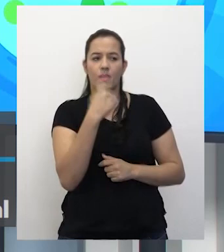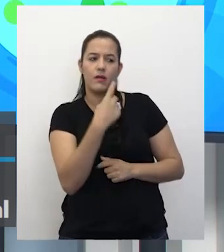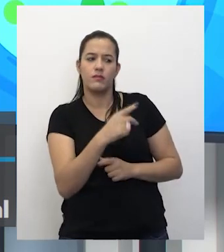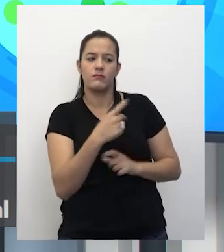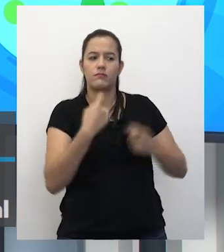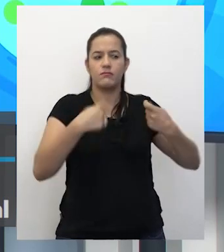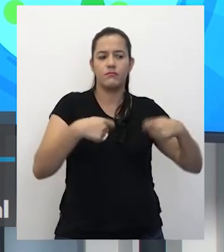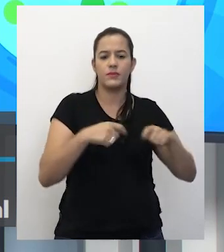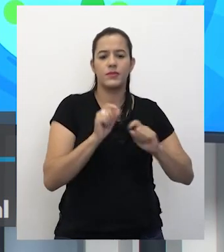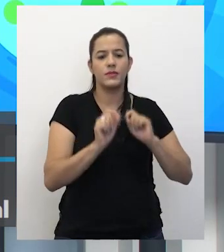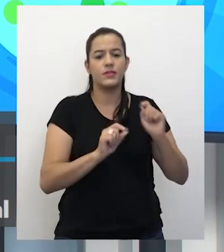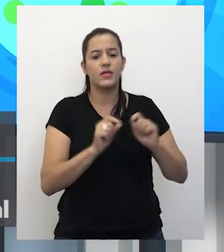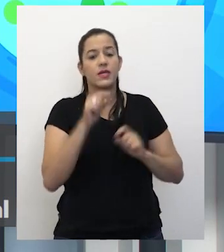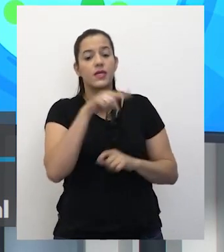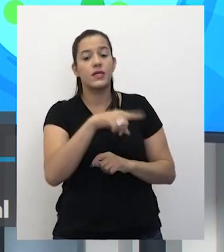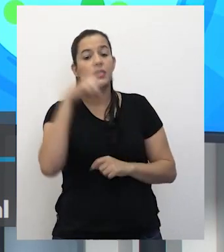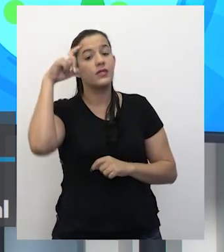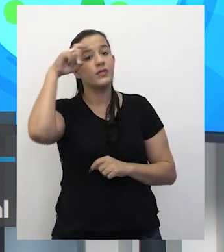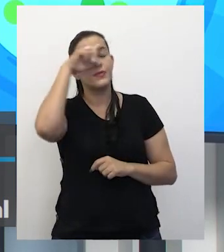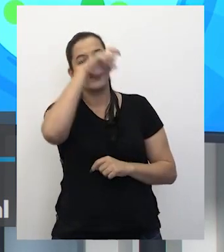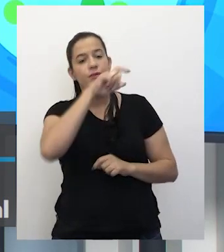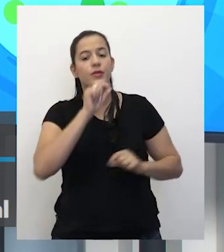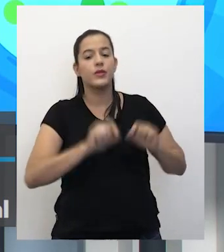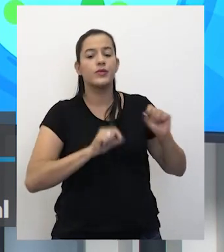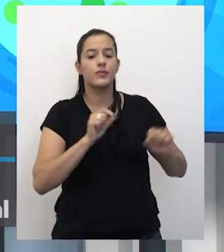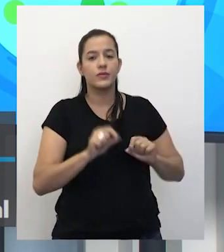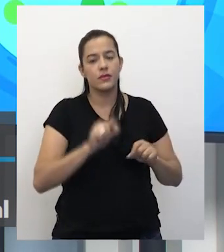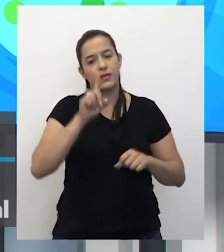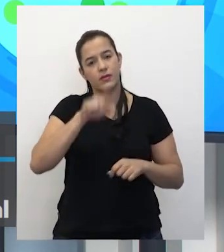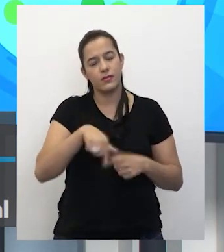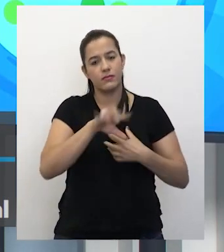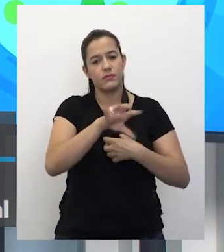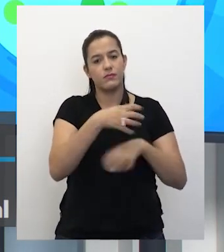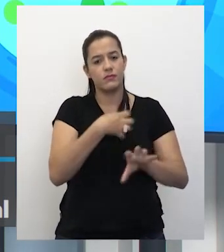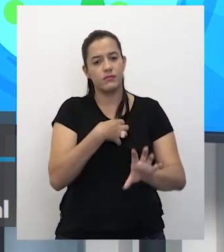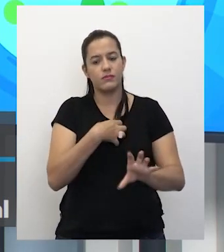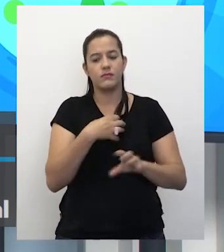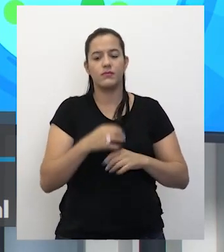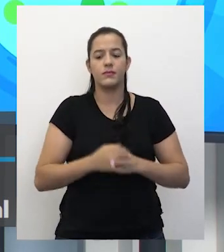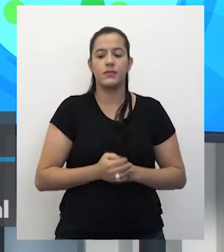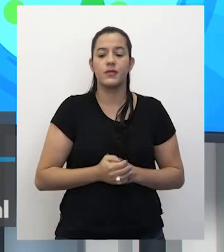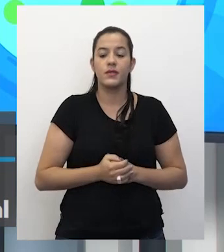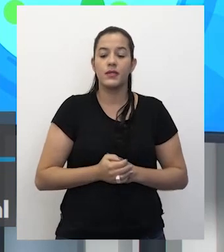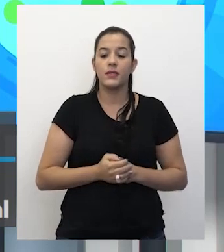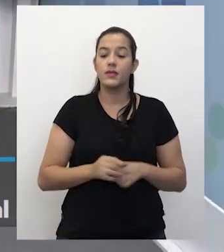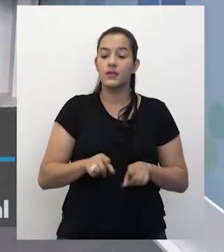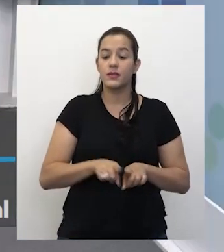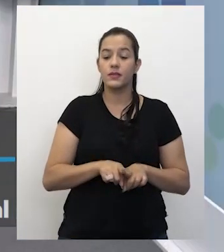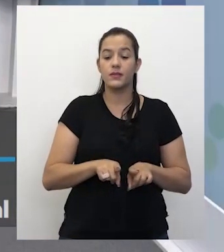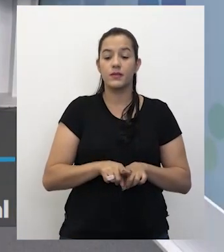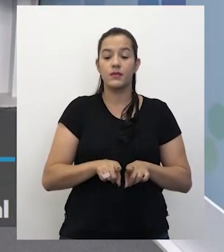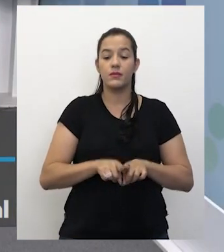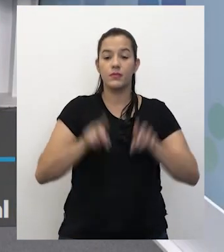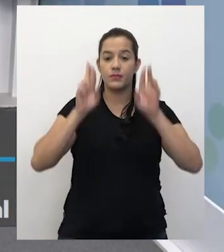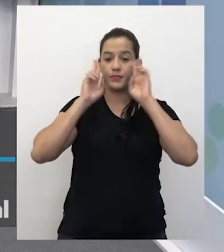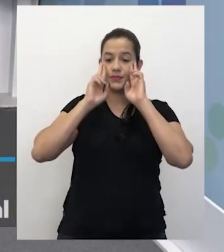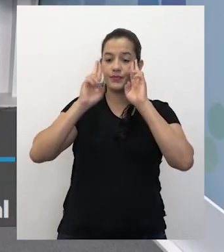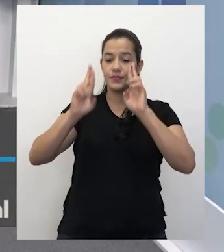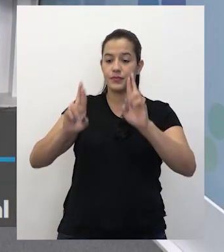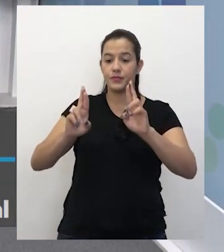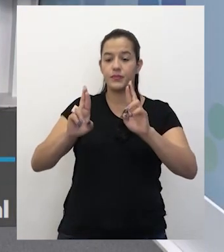Por quais dificuldades ele vem passando? Essa é a empatia, né? E o respeito, Anderson, se a gente tivesse talvez que dar